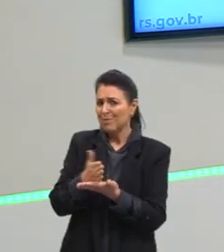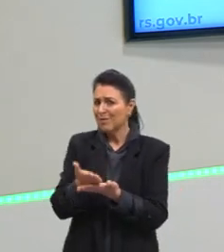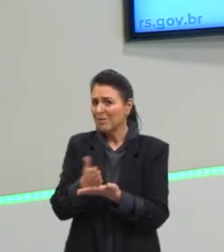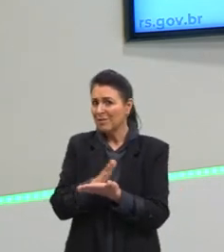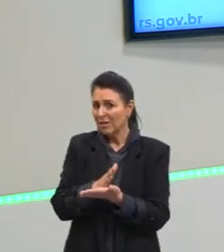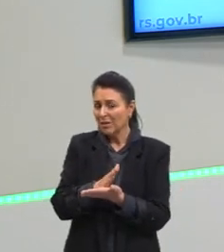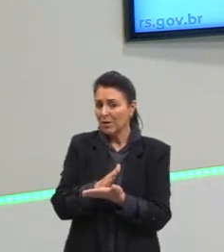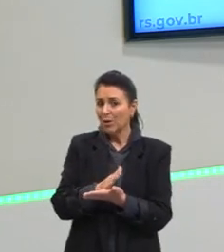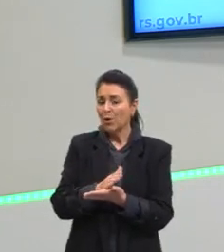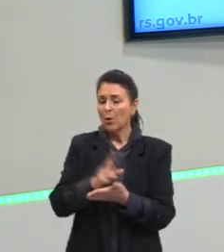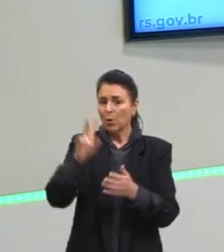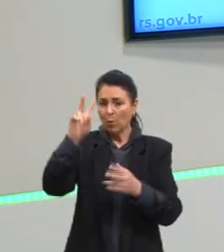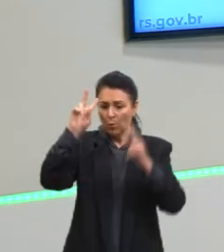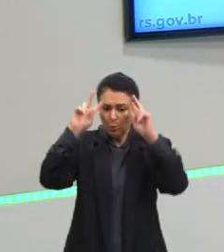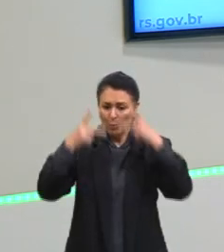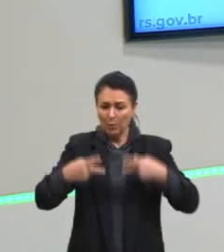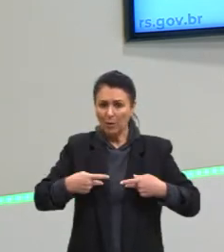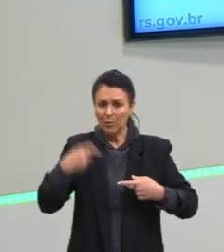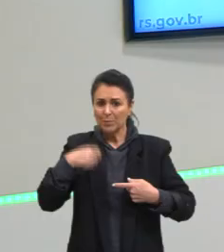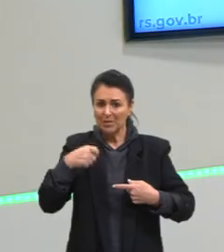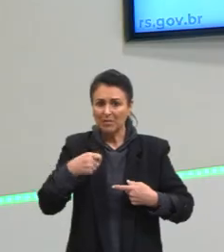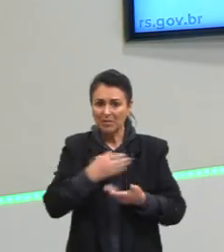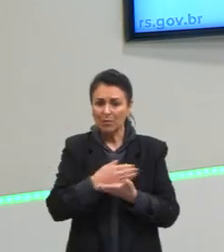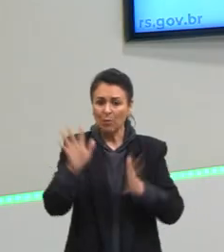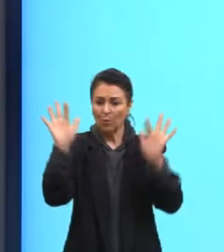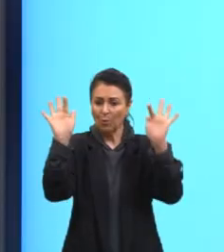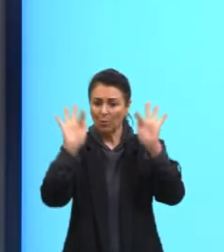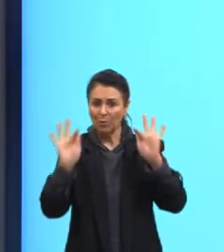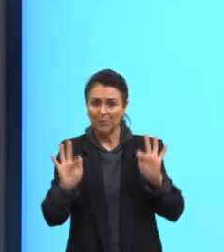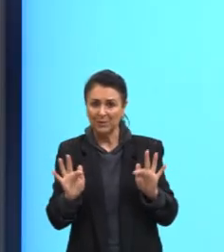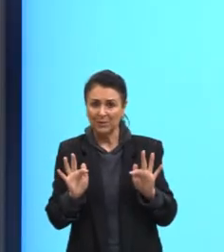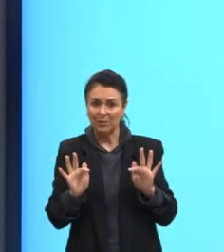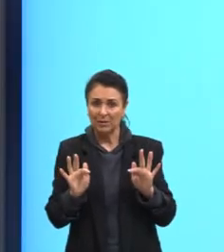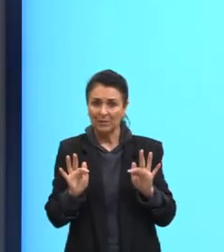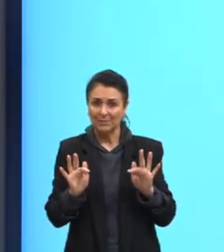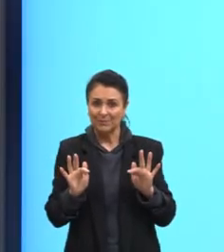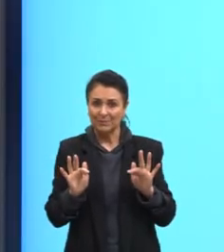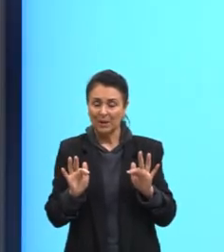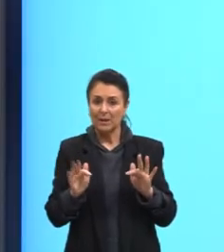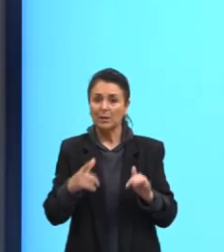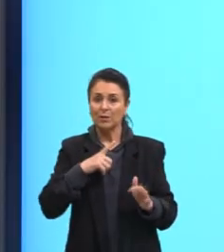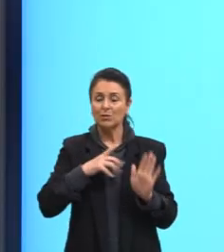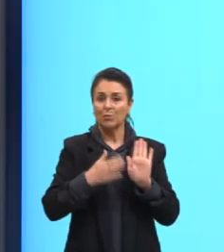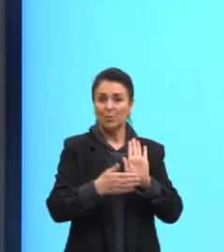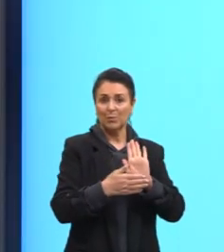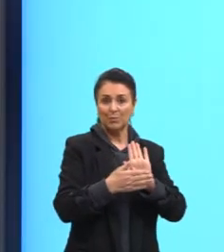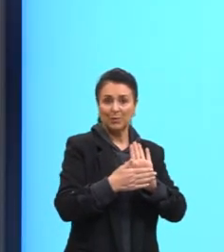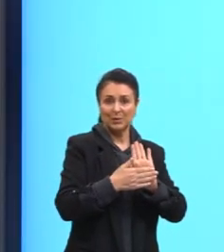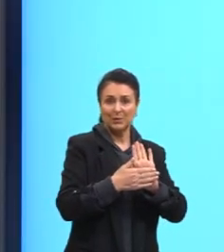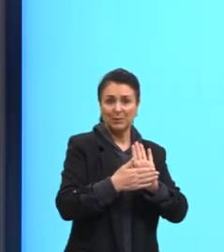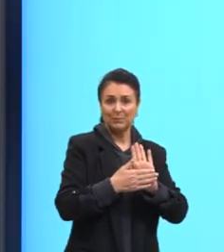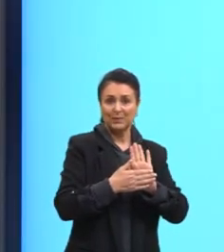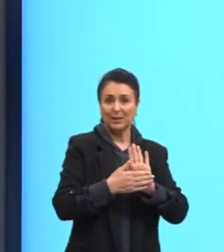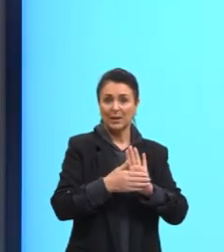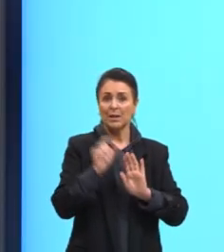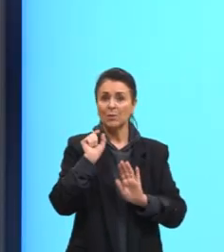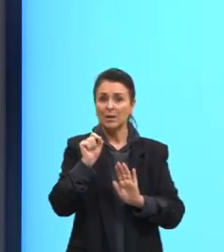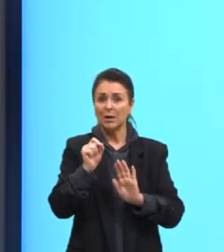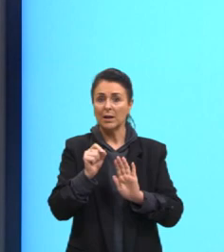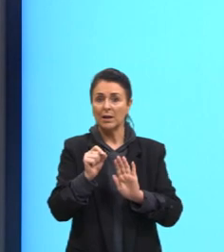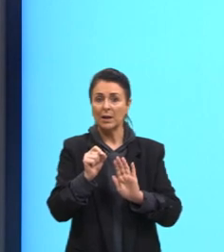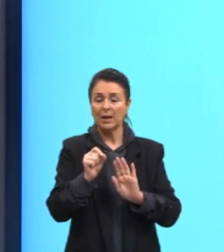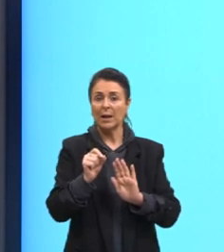para o ser humano ser feliz né já que ele propõe aqui A trilogia do Aristóteles é ser feliz